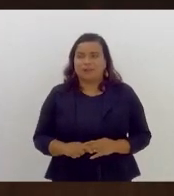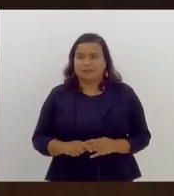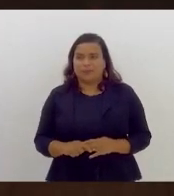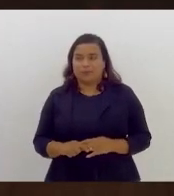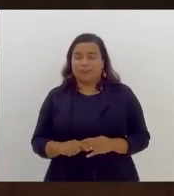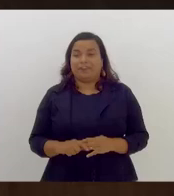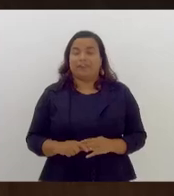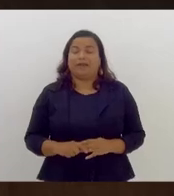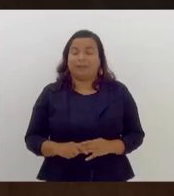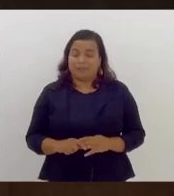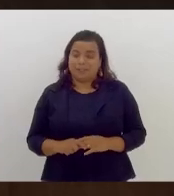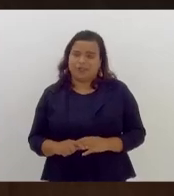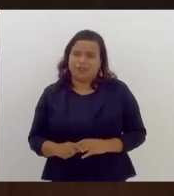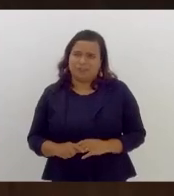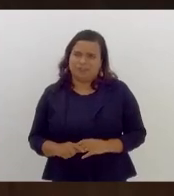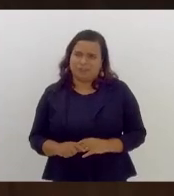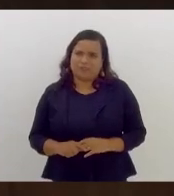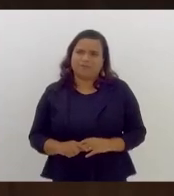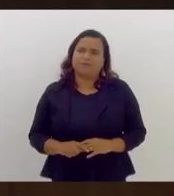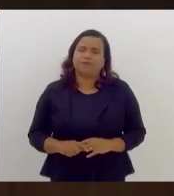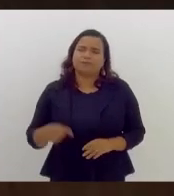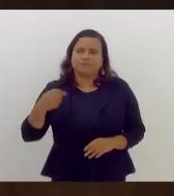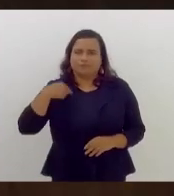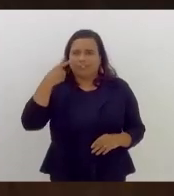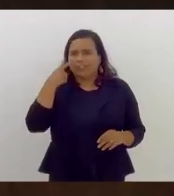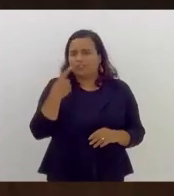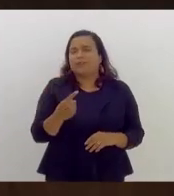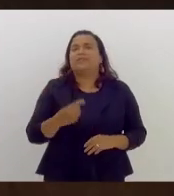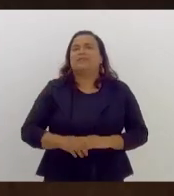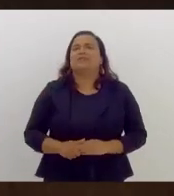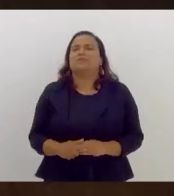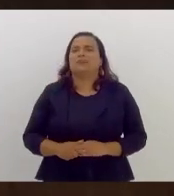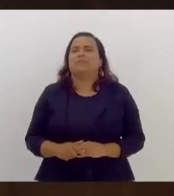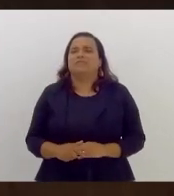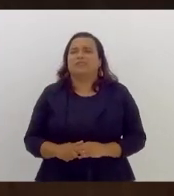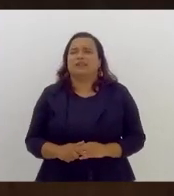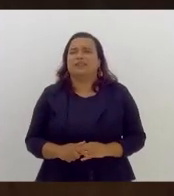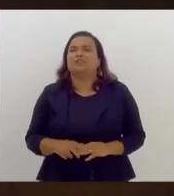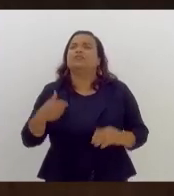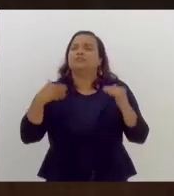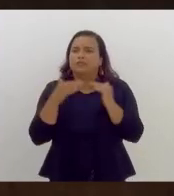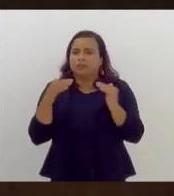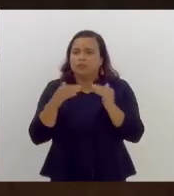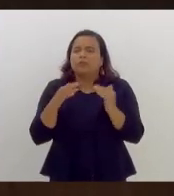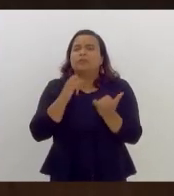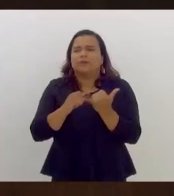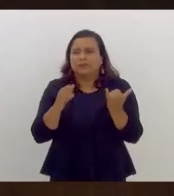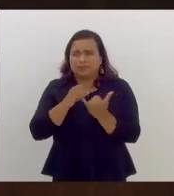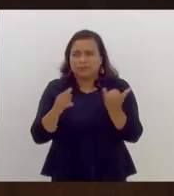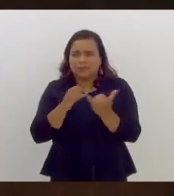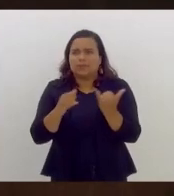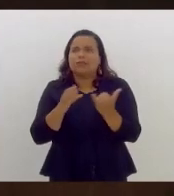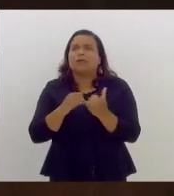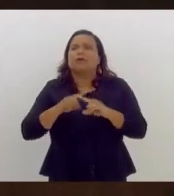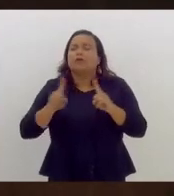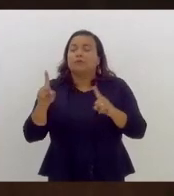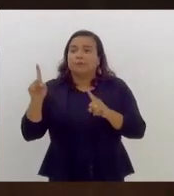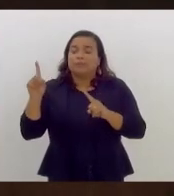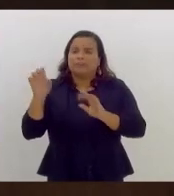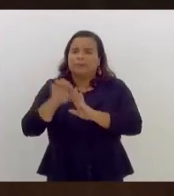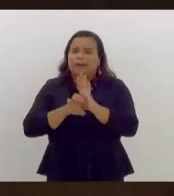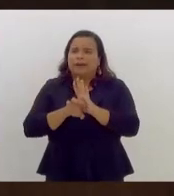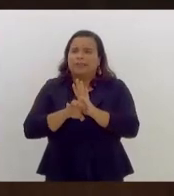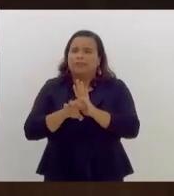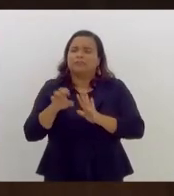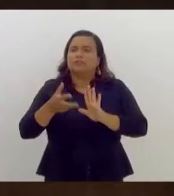específica. Então, eu concordo com esse veto parcial. Mas o segundo veto parcial